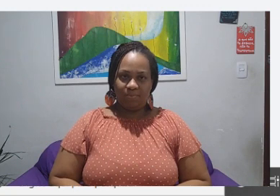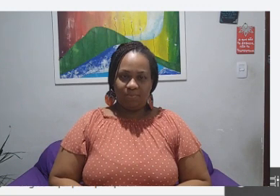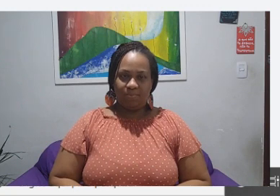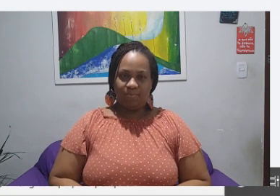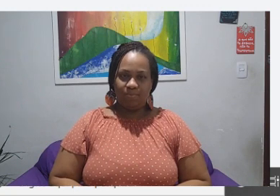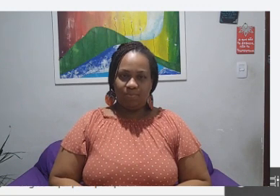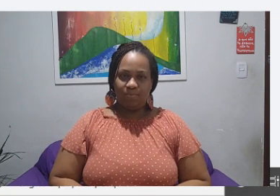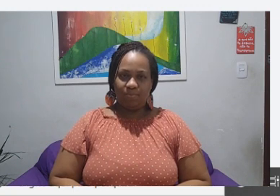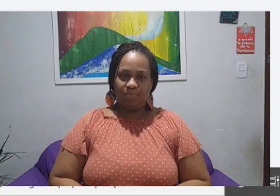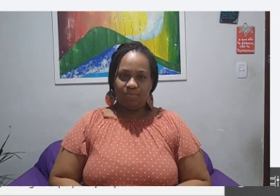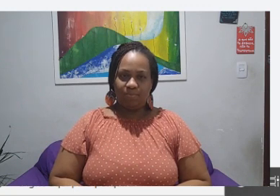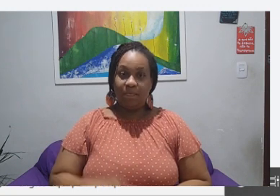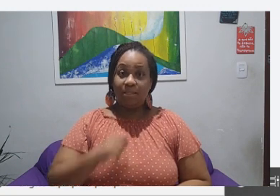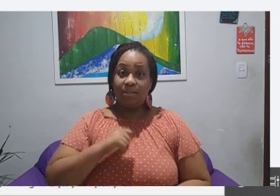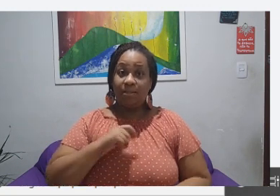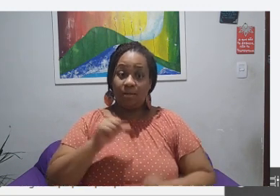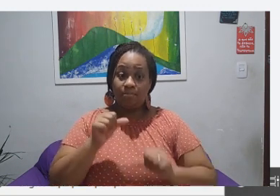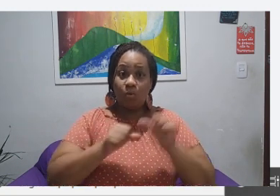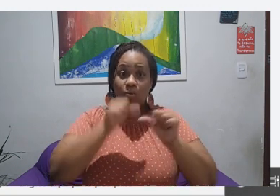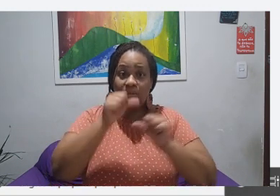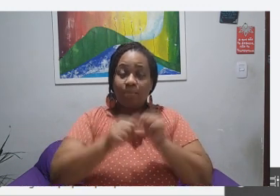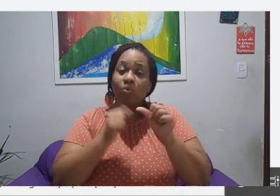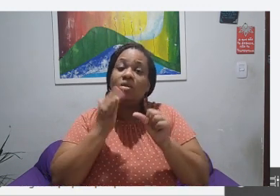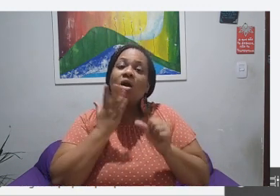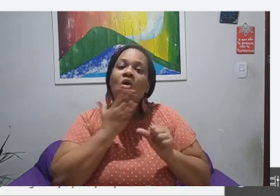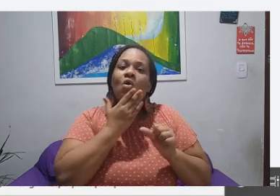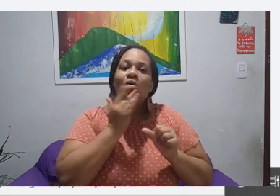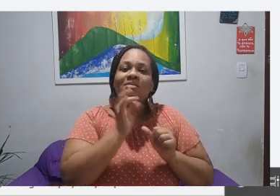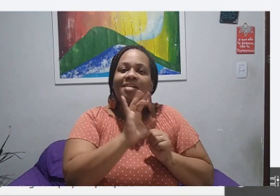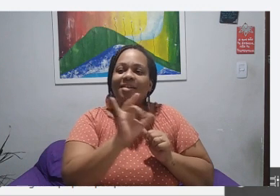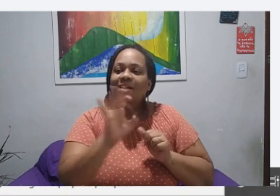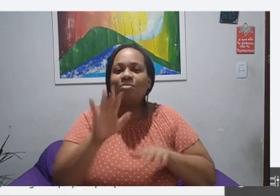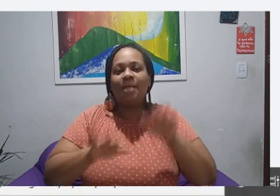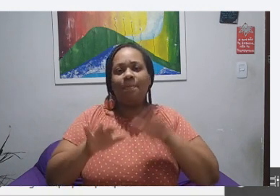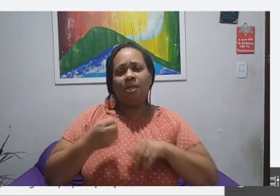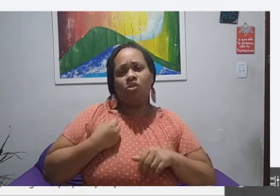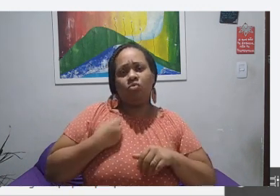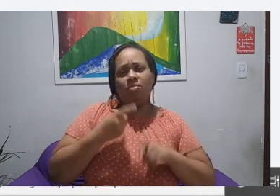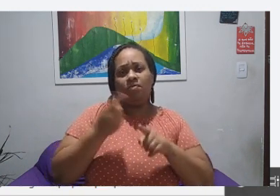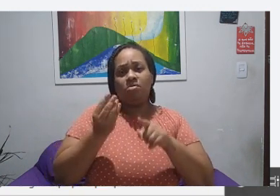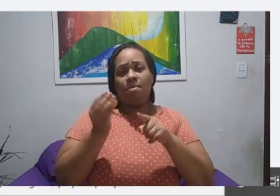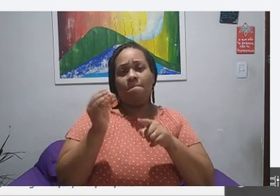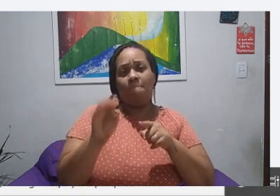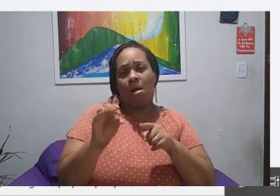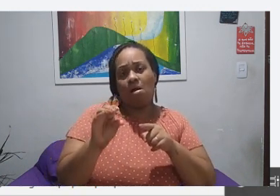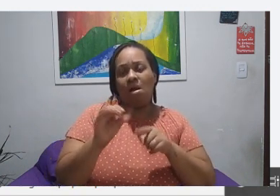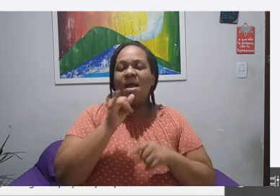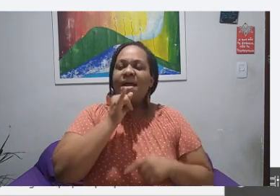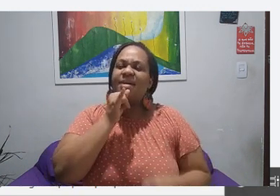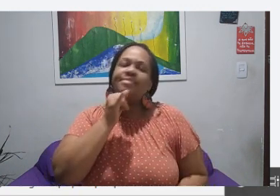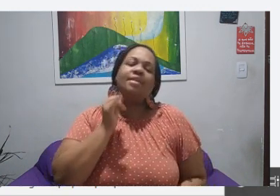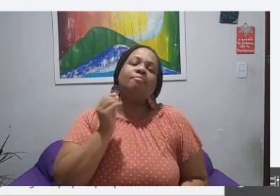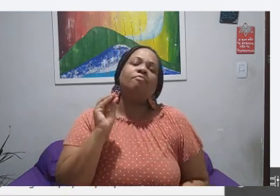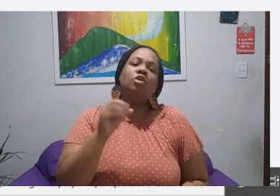aqui, as cores do resistor mudam de acordo com o valor que você coloca. Então, aqui, por exemplo, vamos